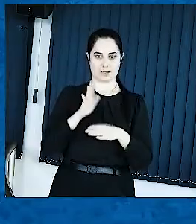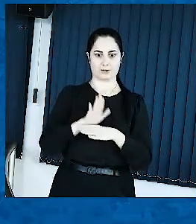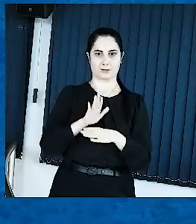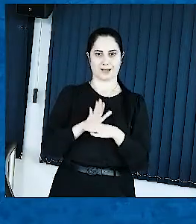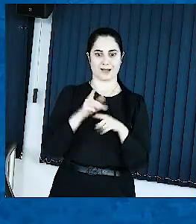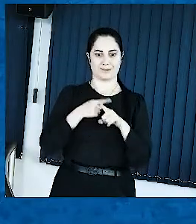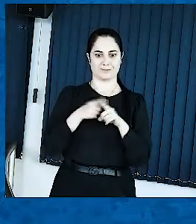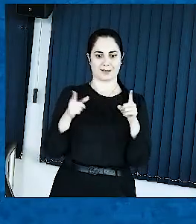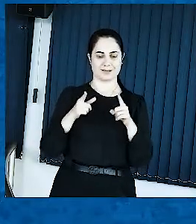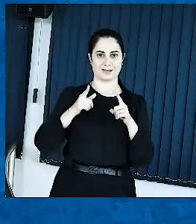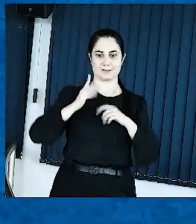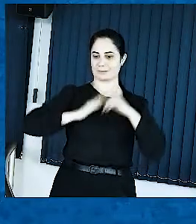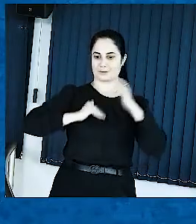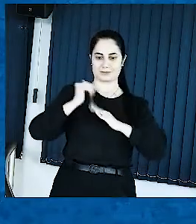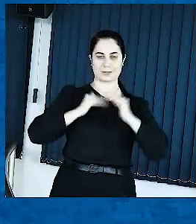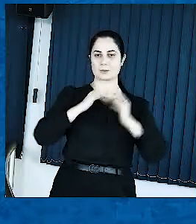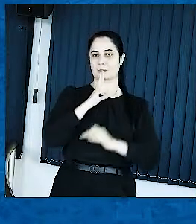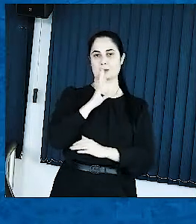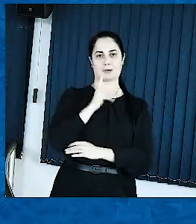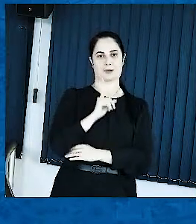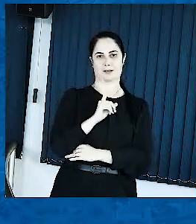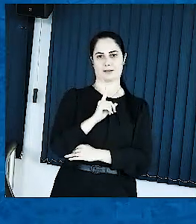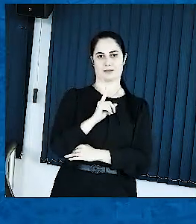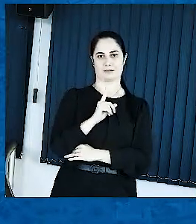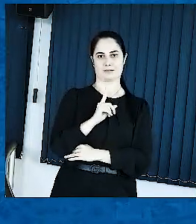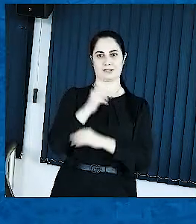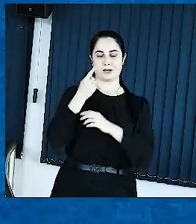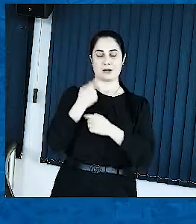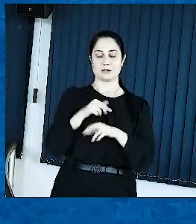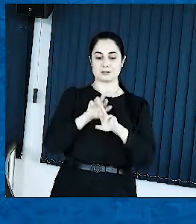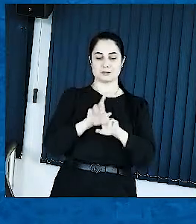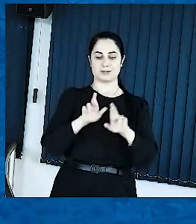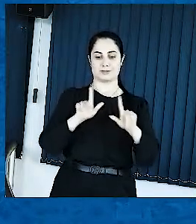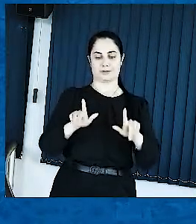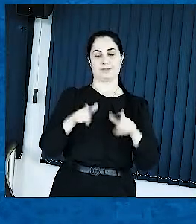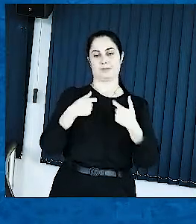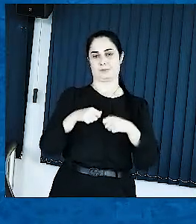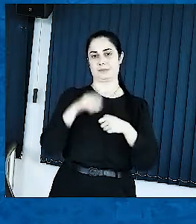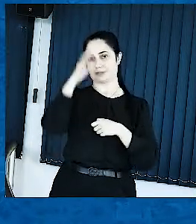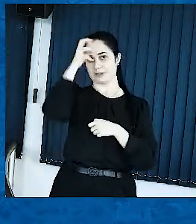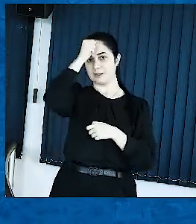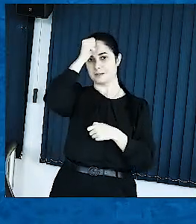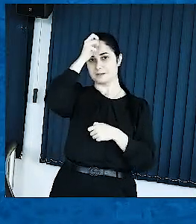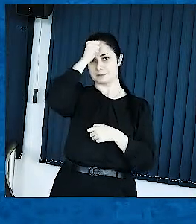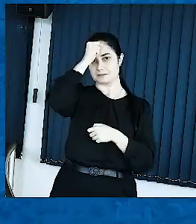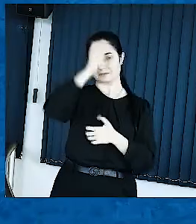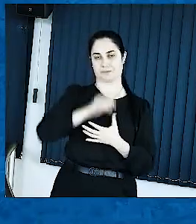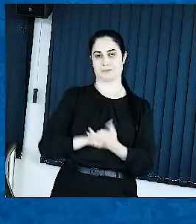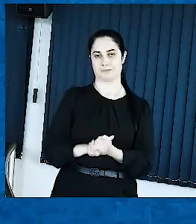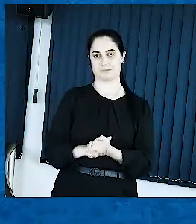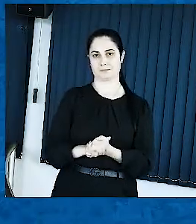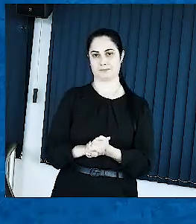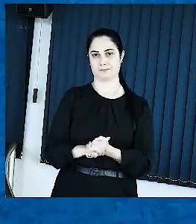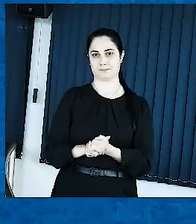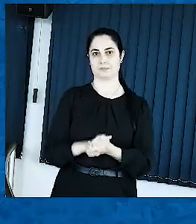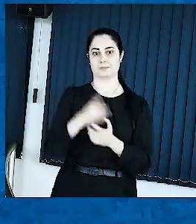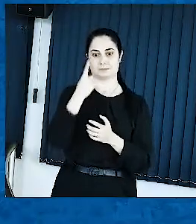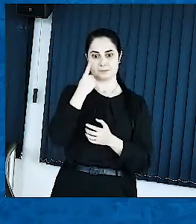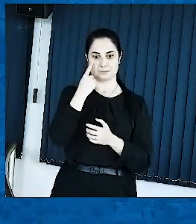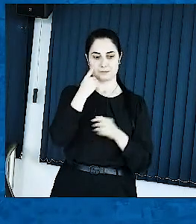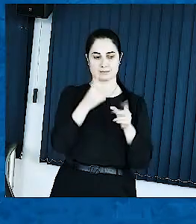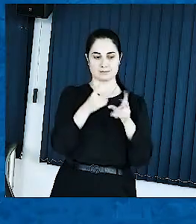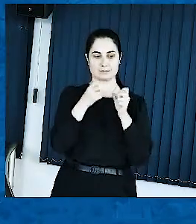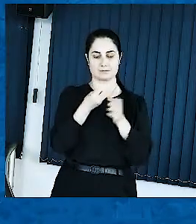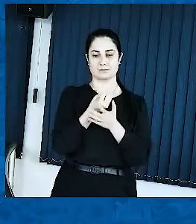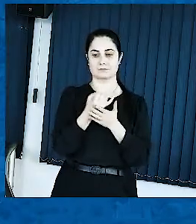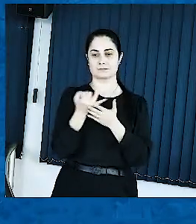mas sem formação técnica em neurodesenvolvimento, o olhar fica limitado. Então, vocês veem quanto problema a